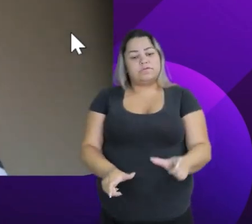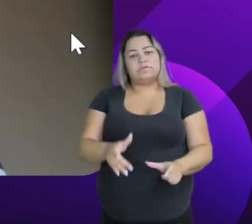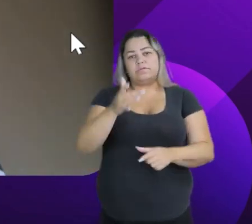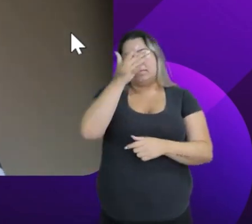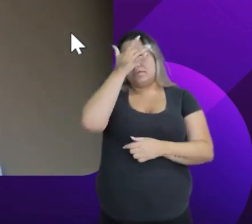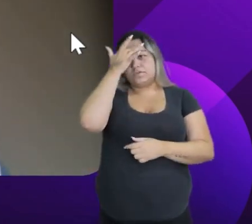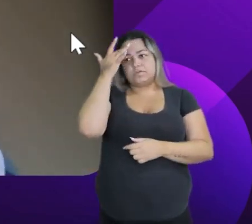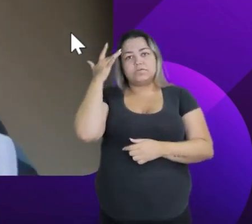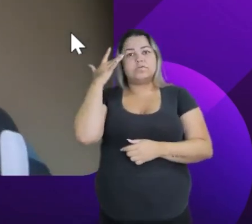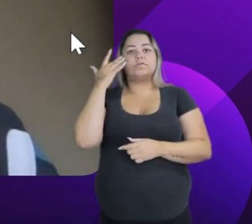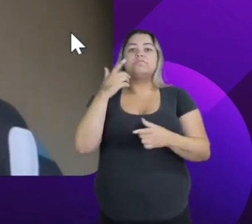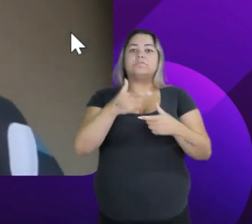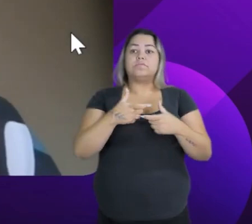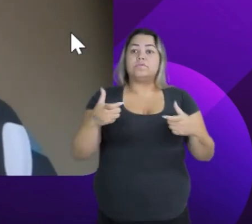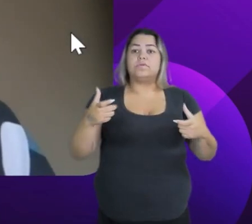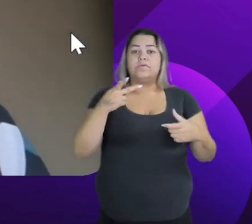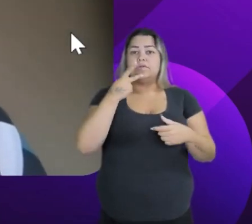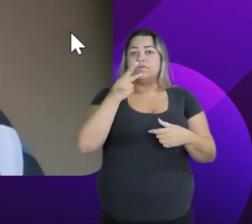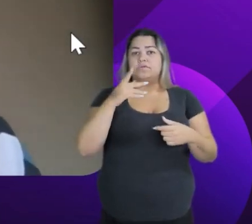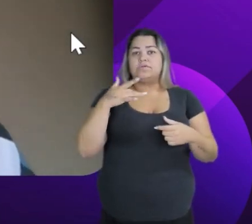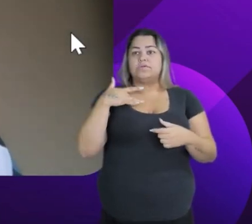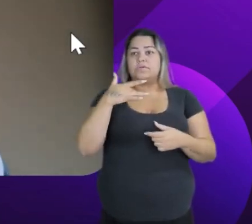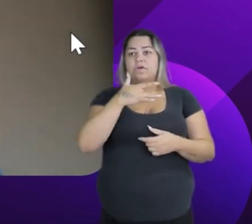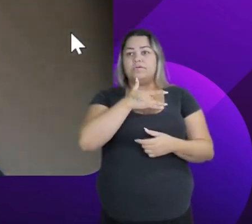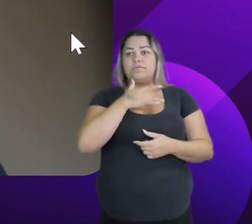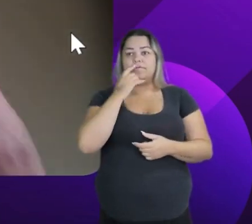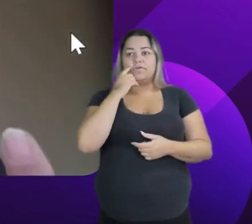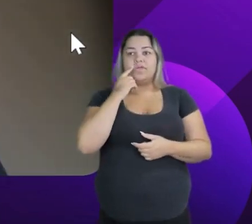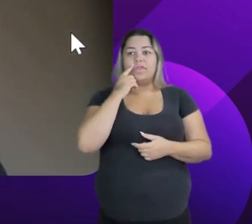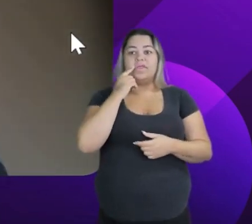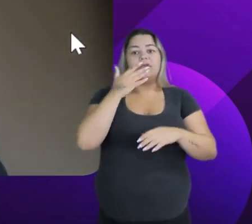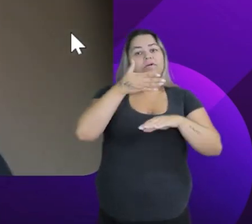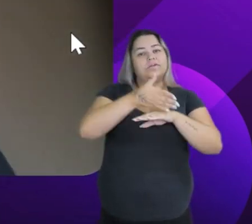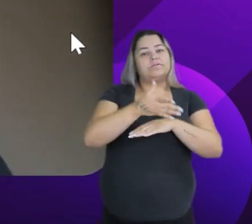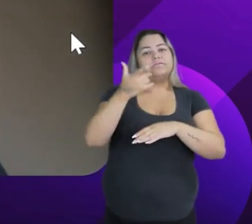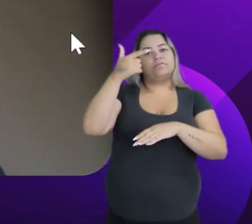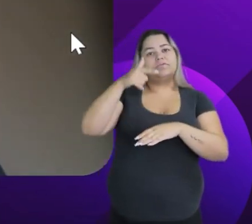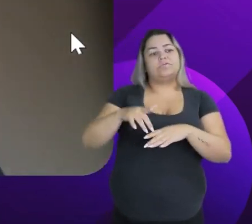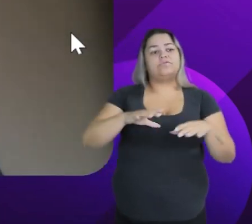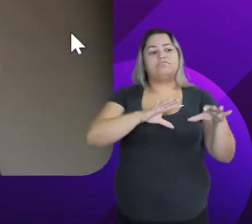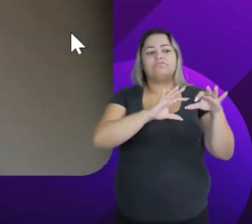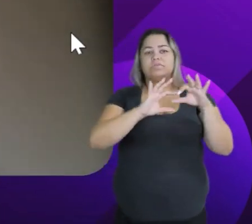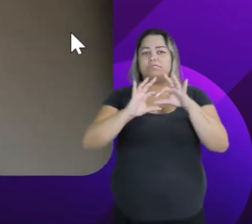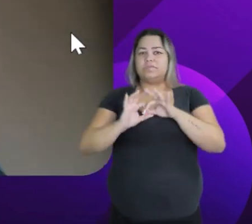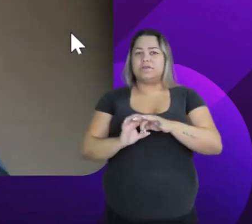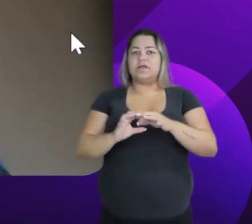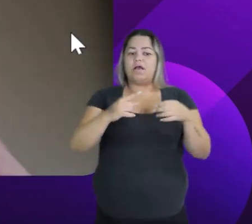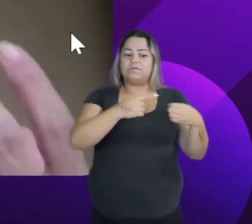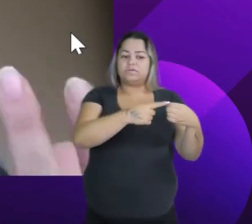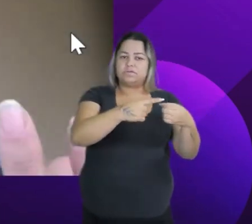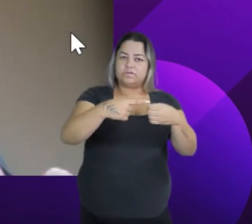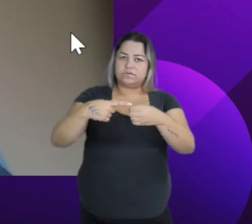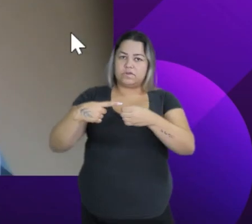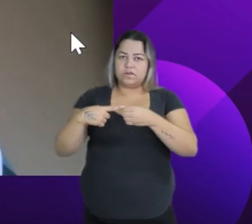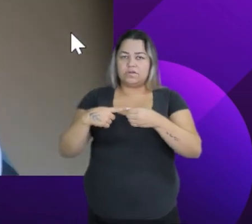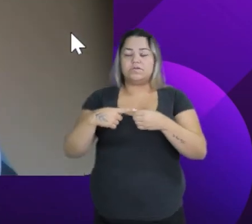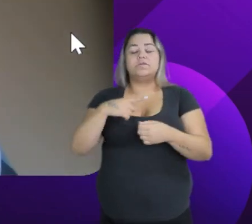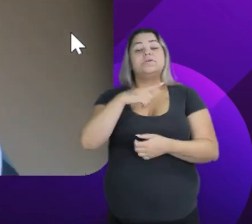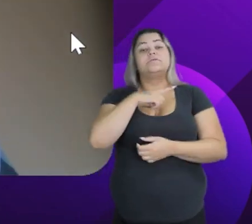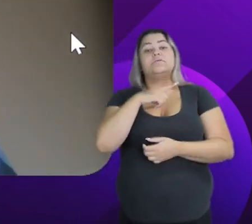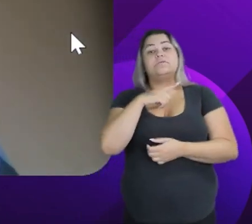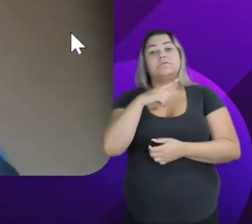quando a gente está falando de saúde. E quando a gente entra no outro conceito, que é do direito à cidade, a gente vai